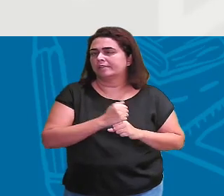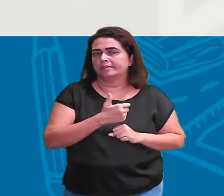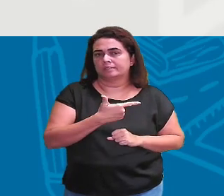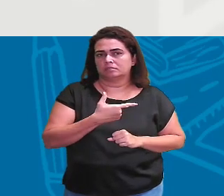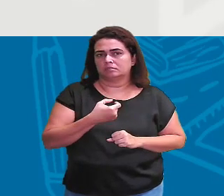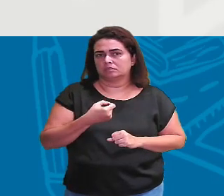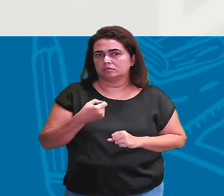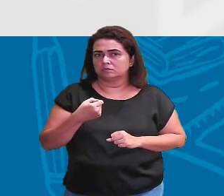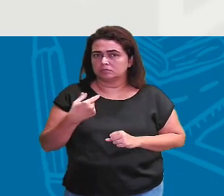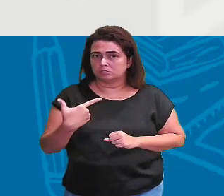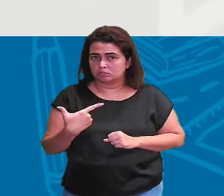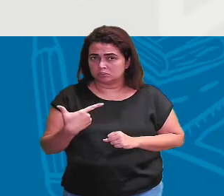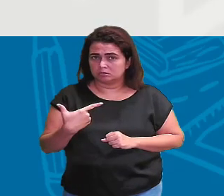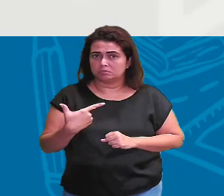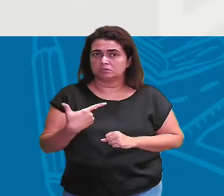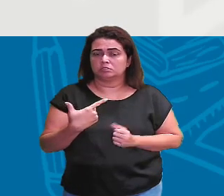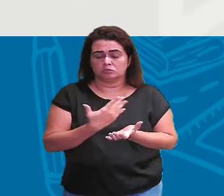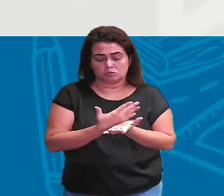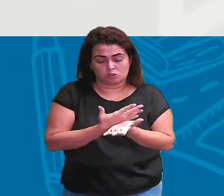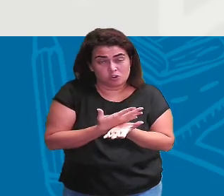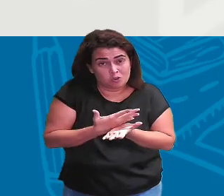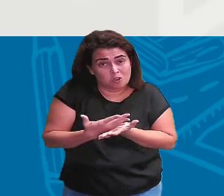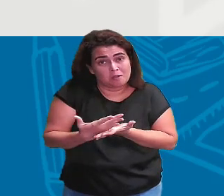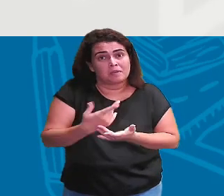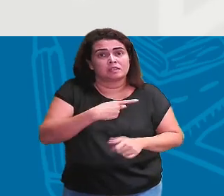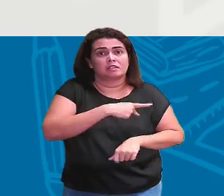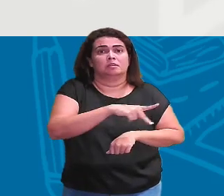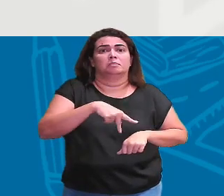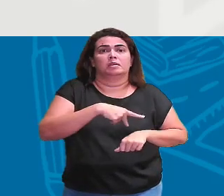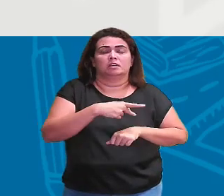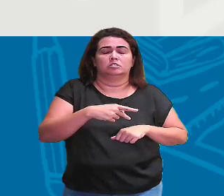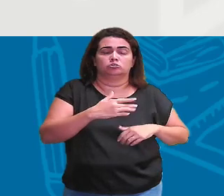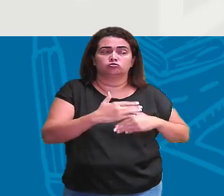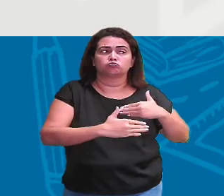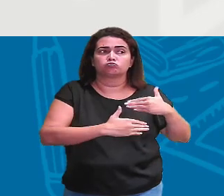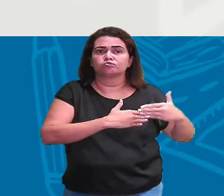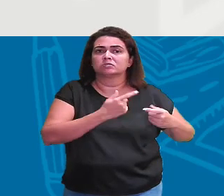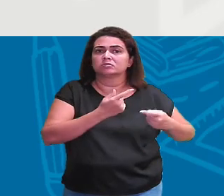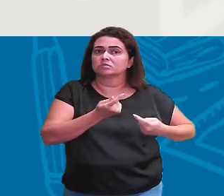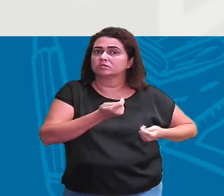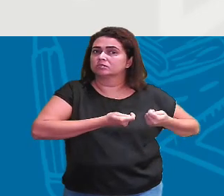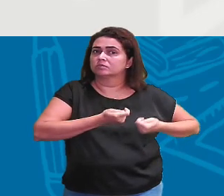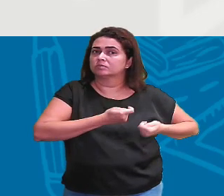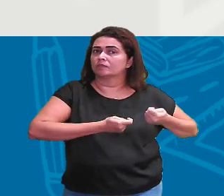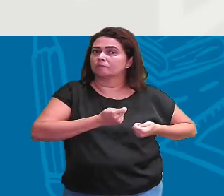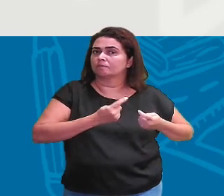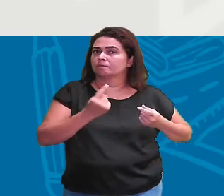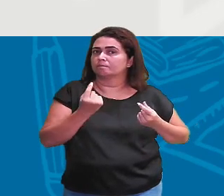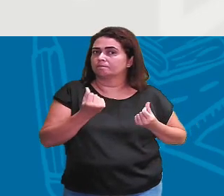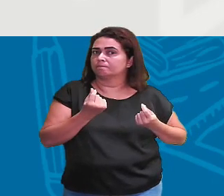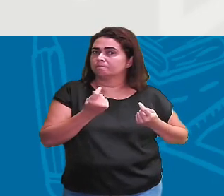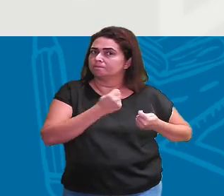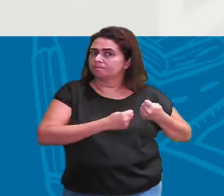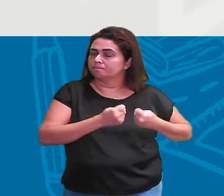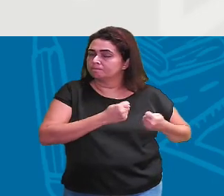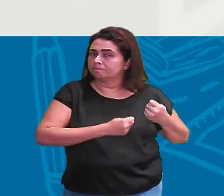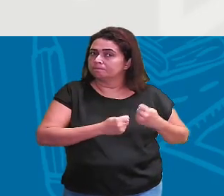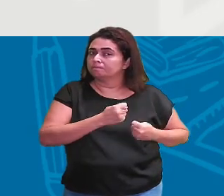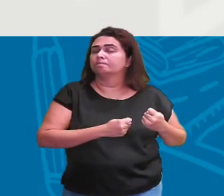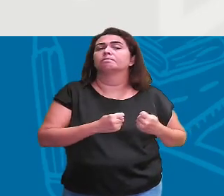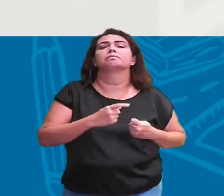despontar, como um crescimento econômico, um desenvolvimento, com